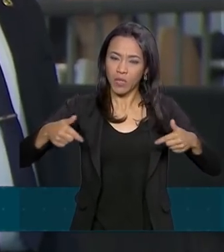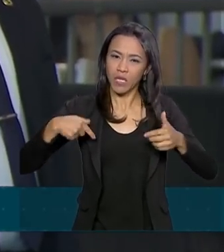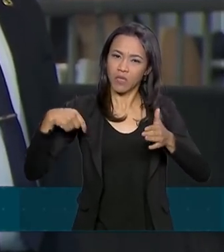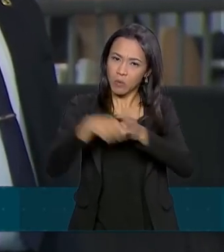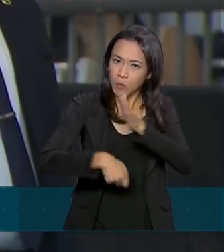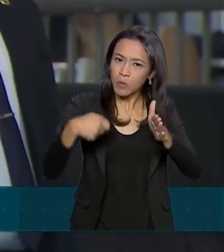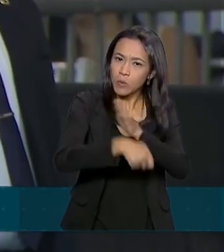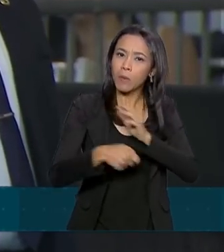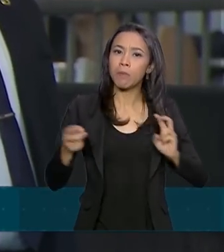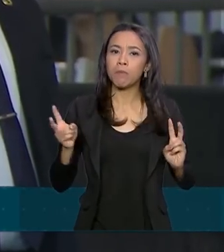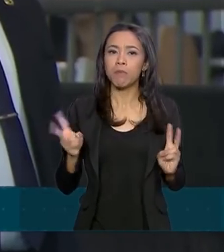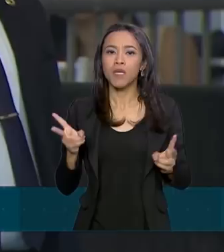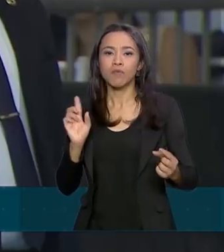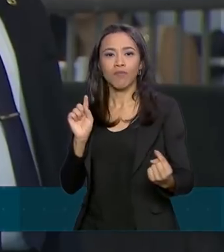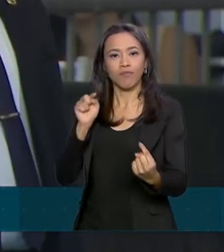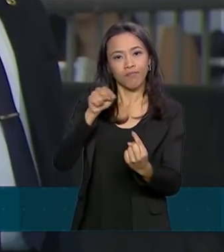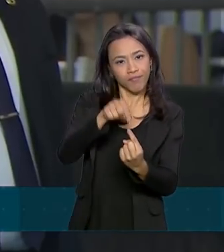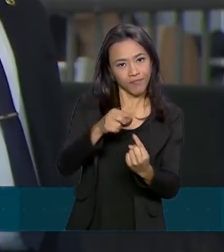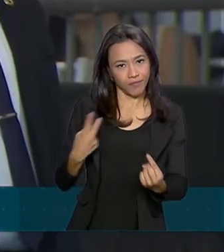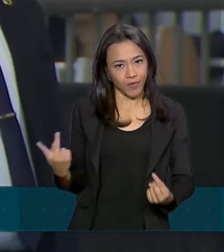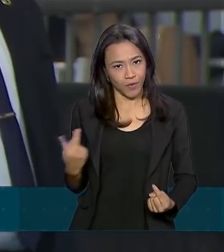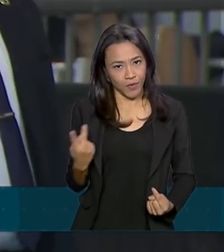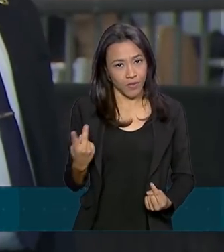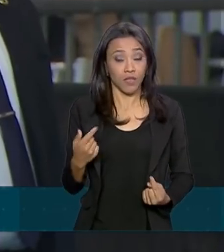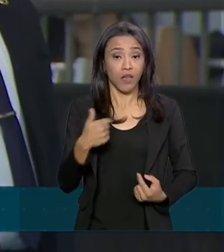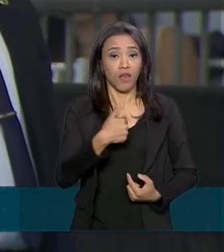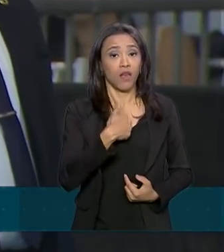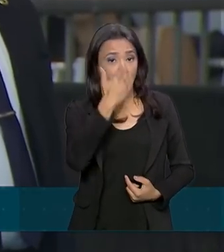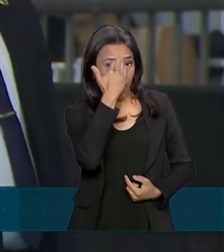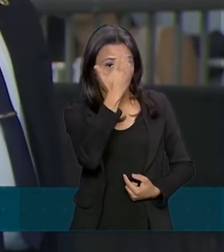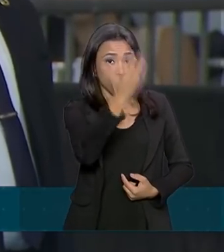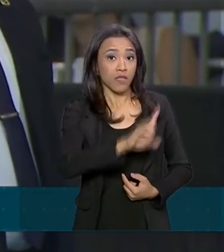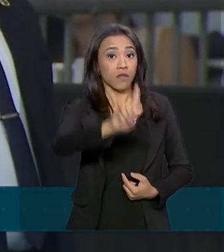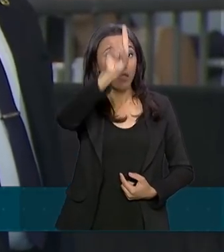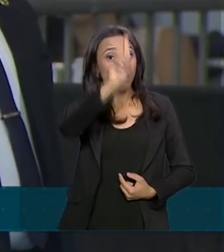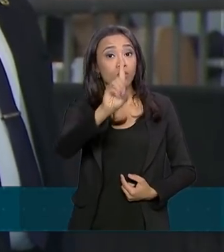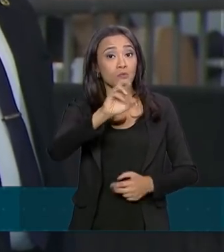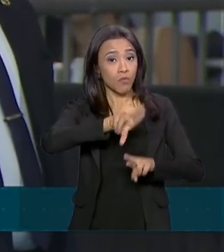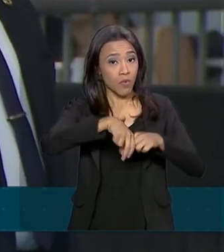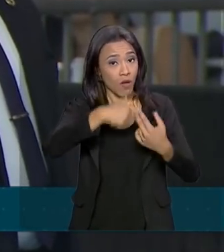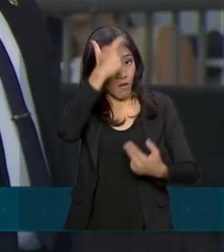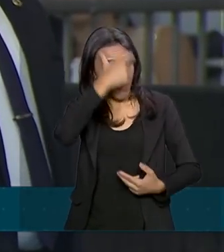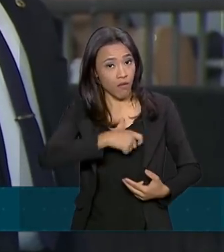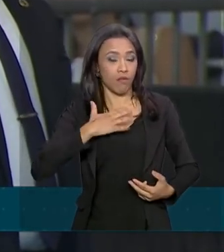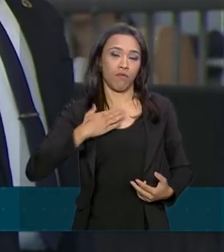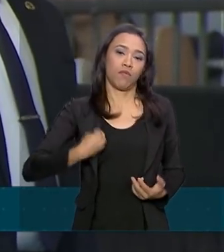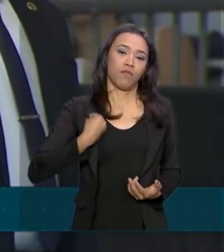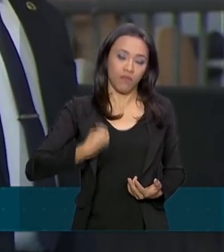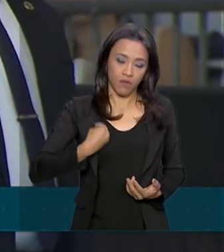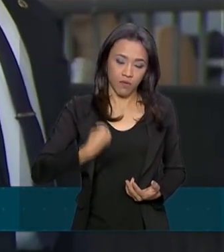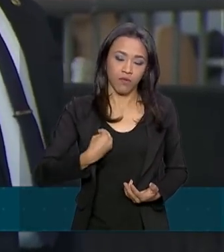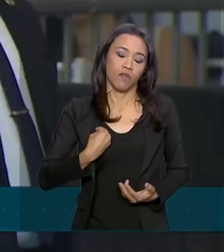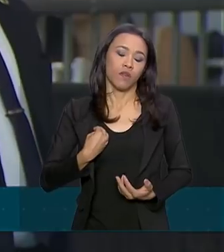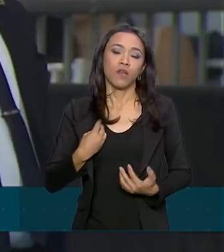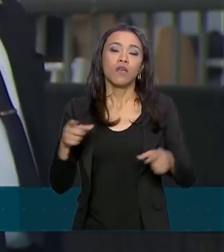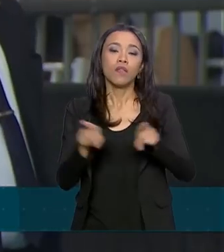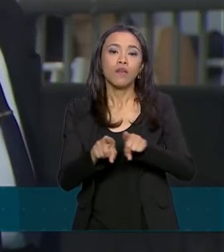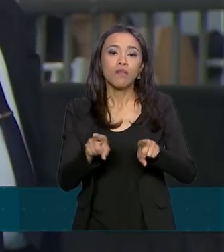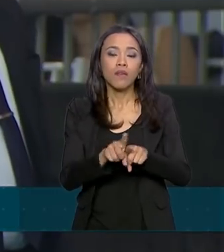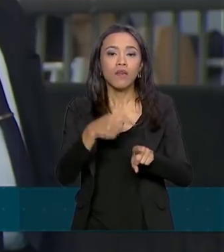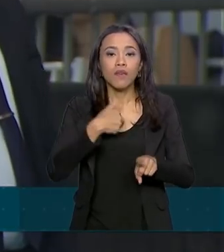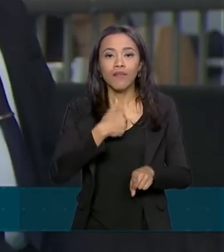um mesmo ideal. Eu agradeço a Deus pela minha vida e também a